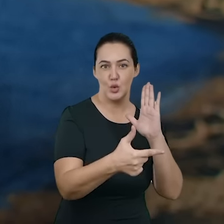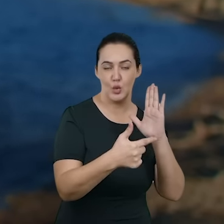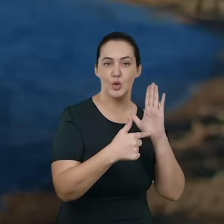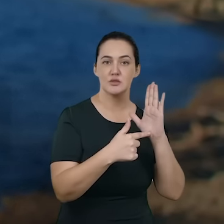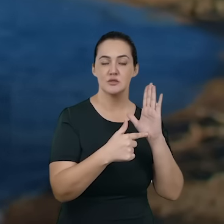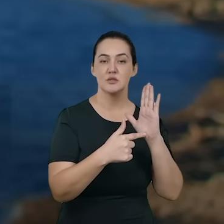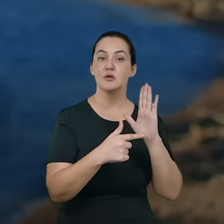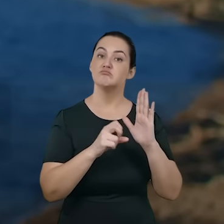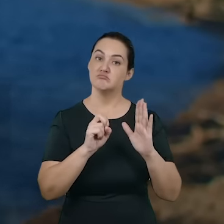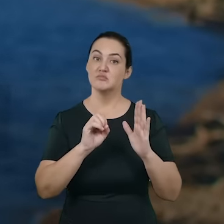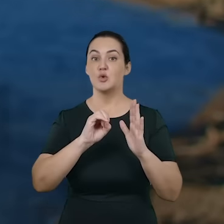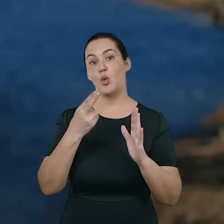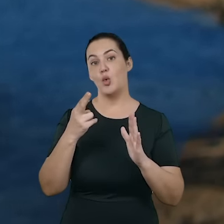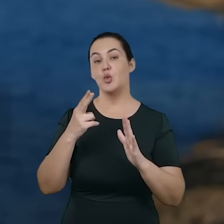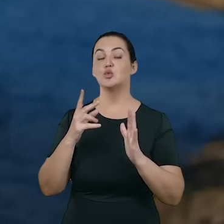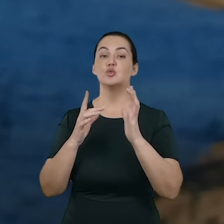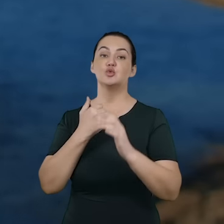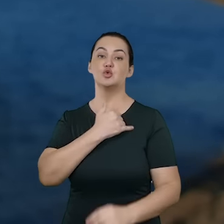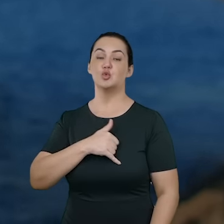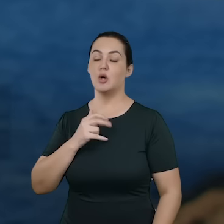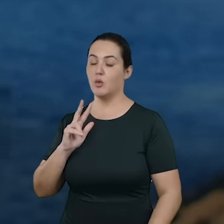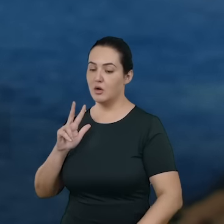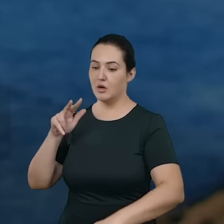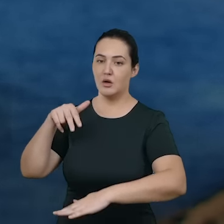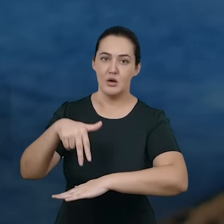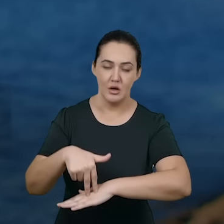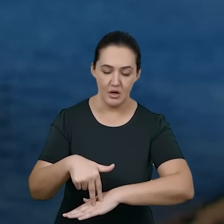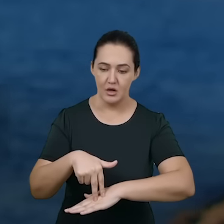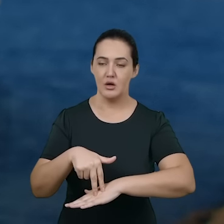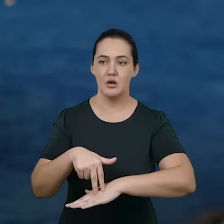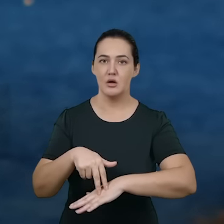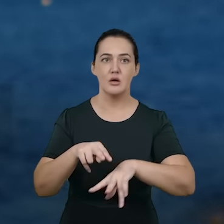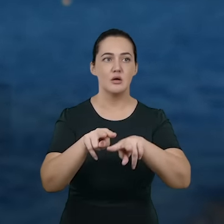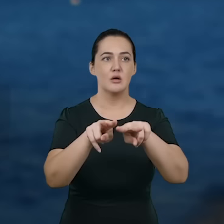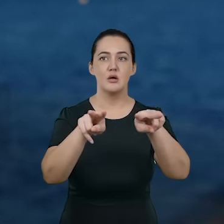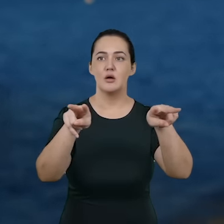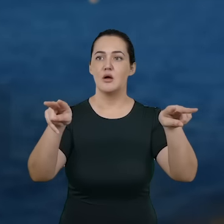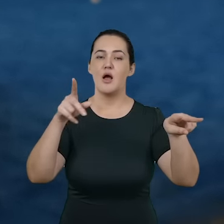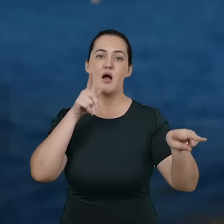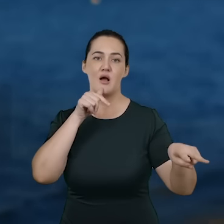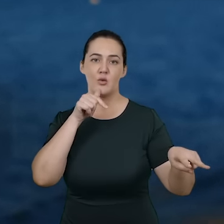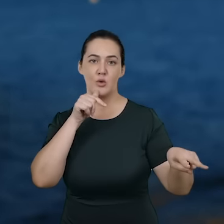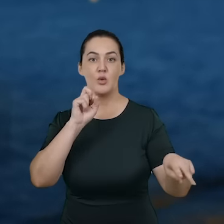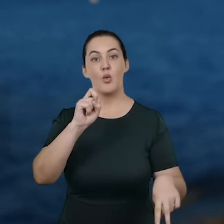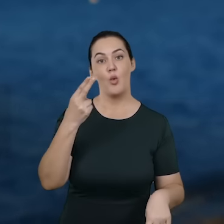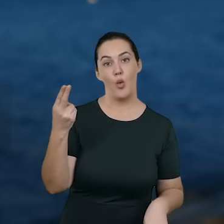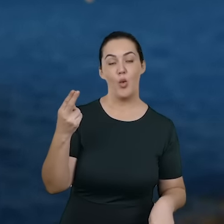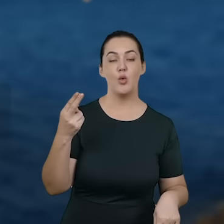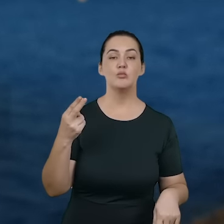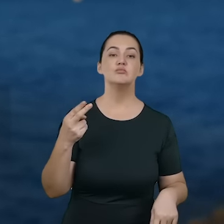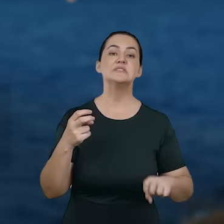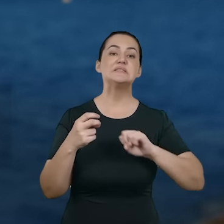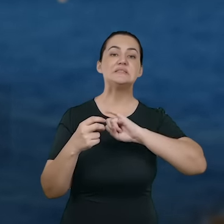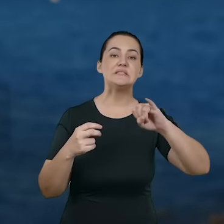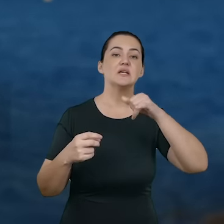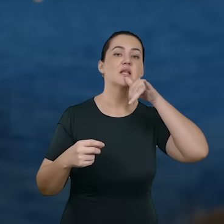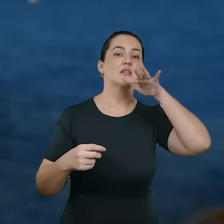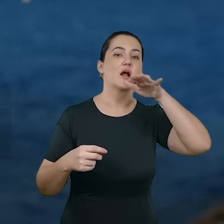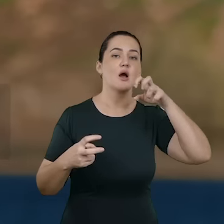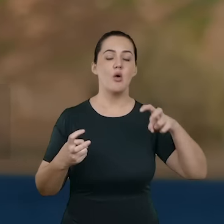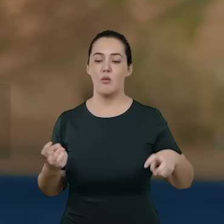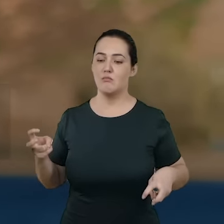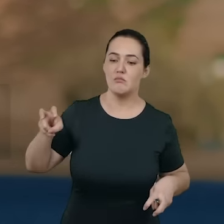mar, quem sabe ele se colocou em pé aqui, olhando para as águas. Se foi o dragão que se pôs em pé sobre a areia